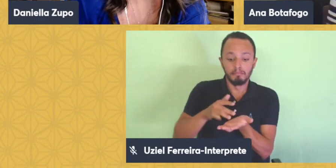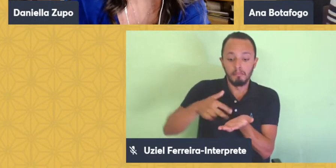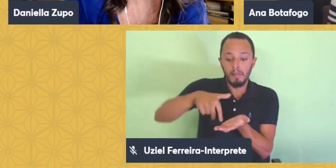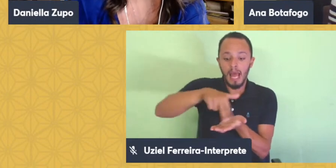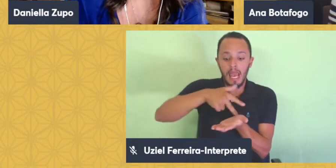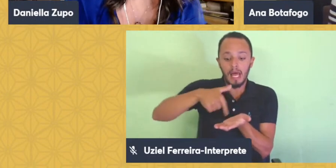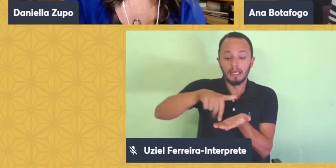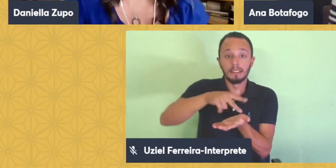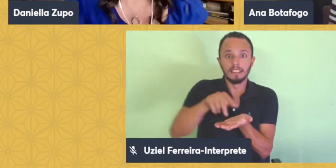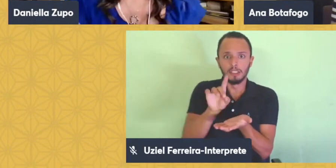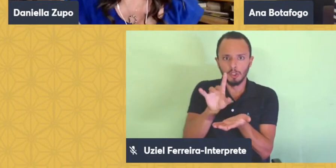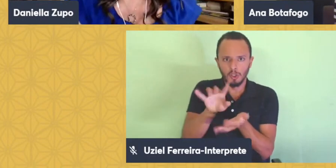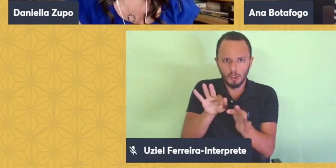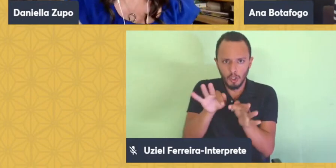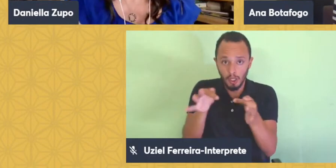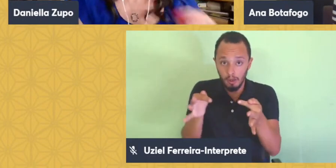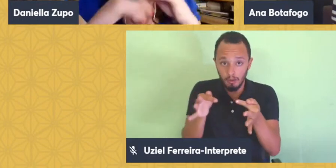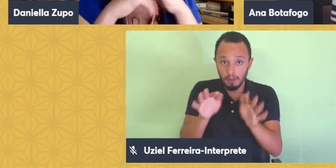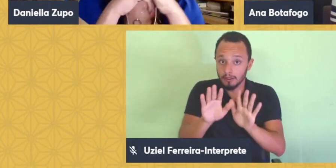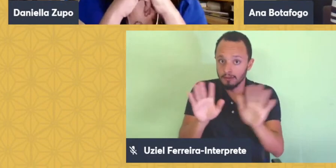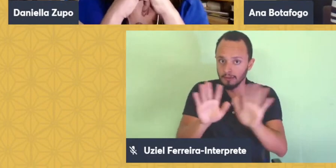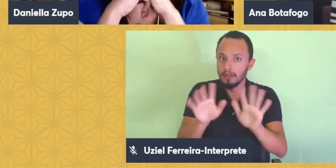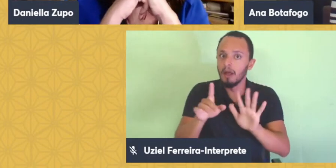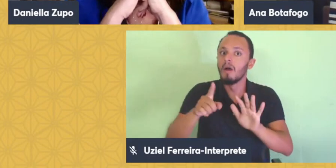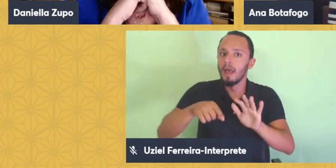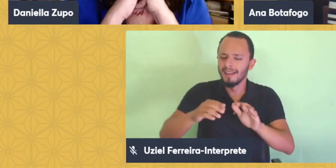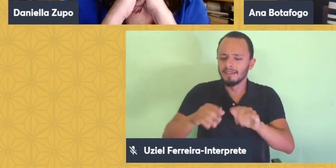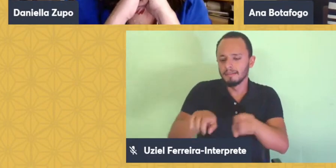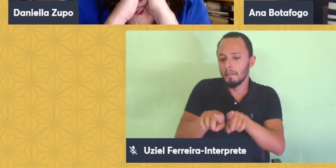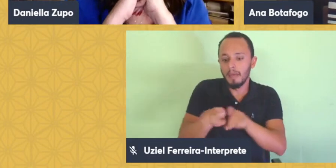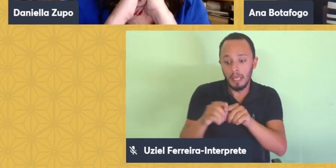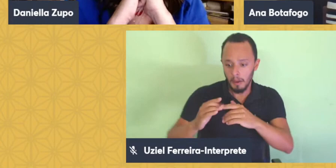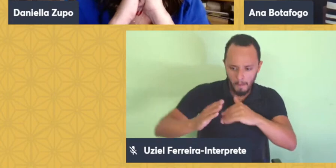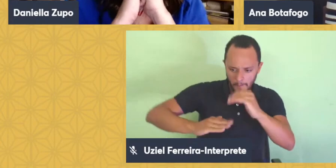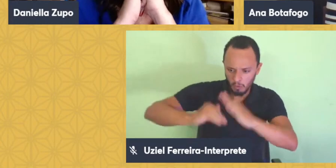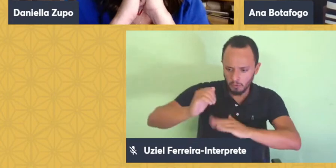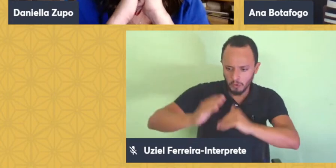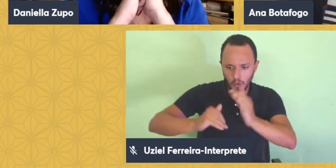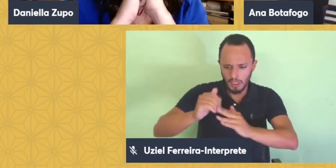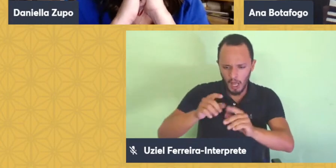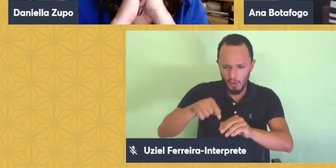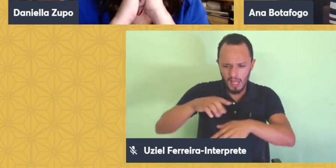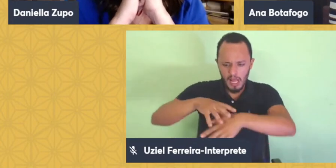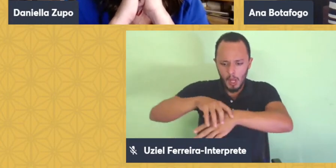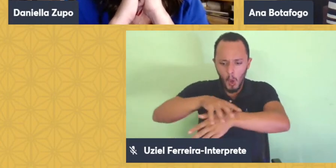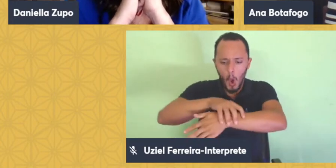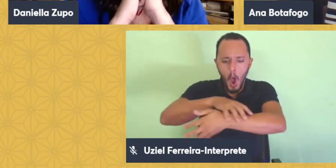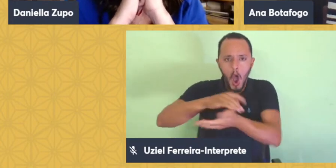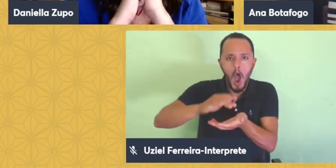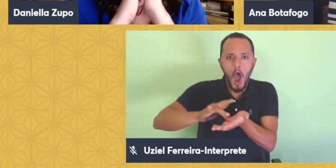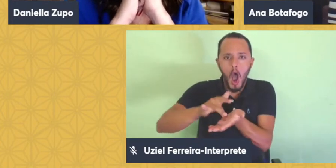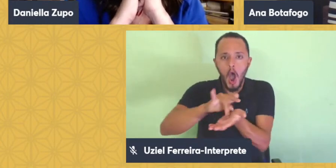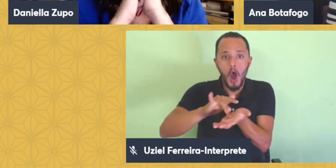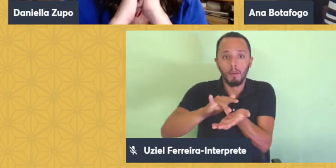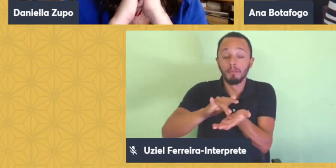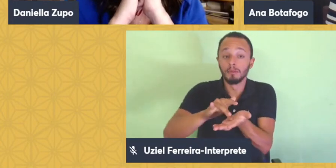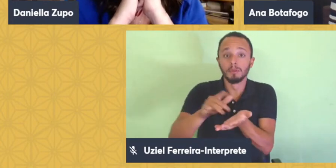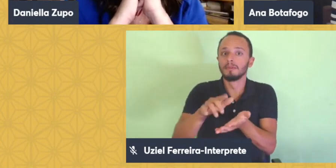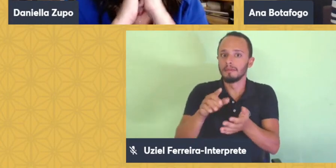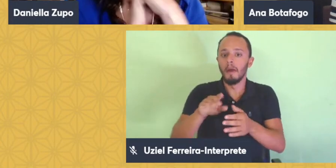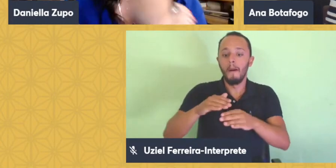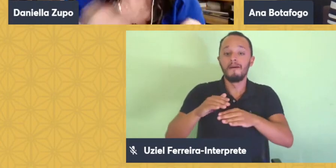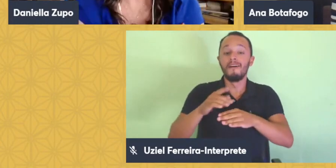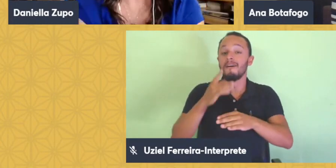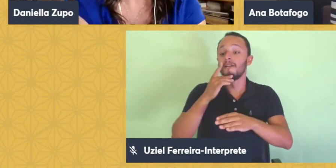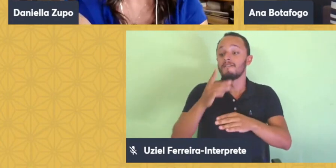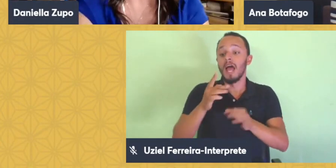um corpo que é profissional mas muito feliz de tá muito obrigada por essa ideia por